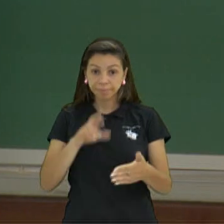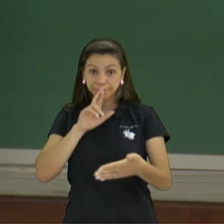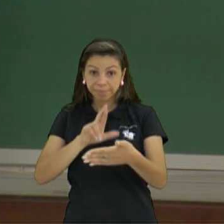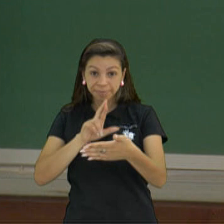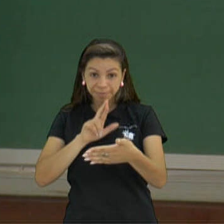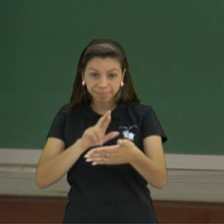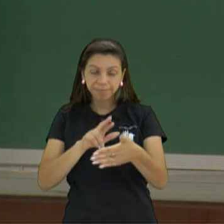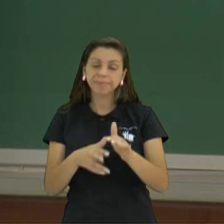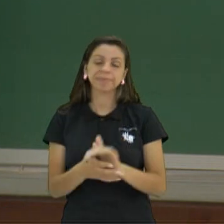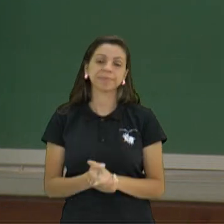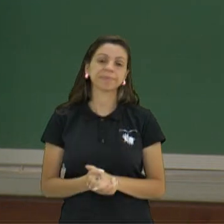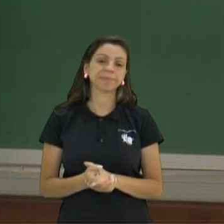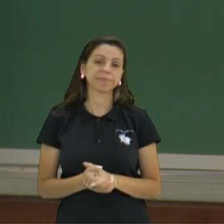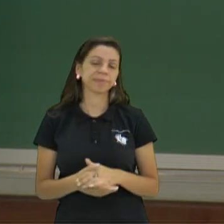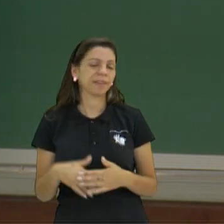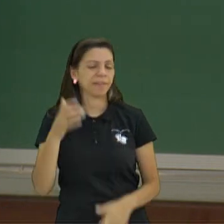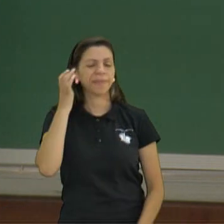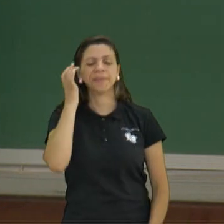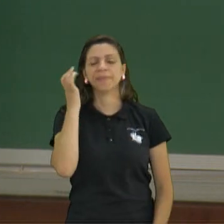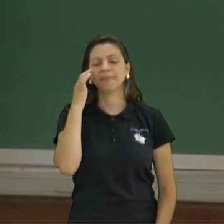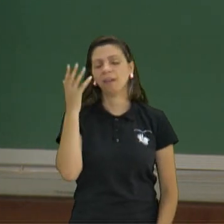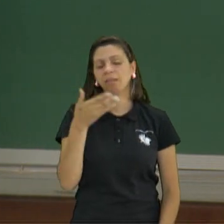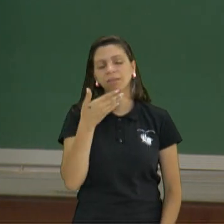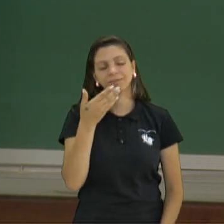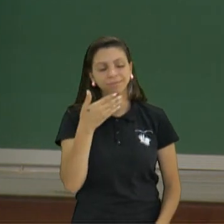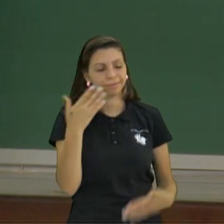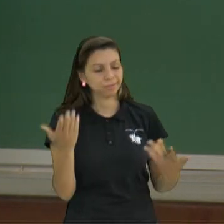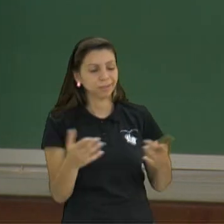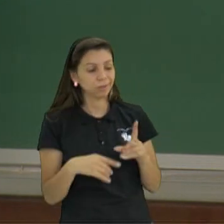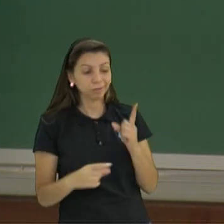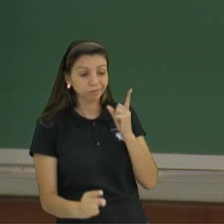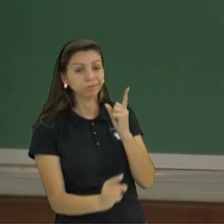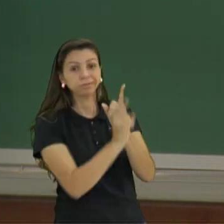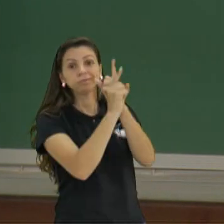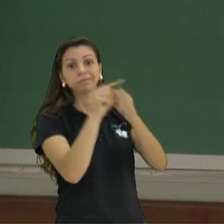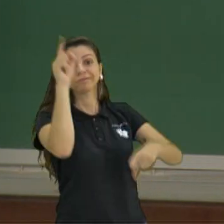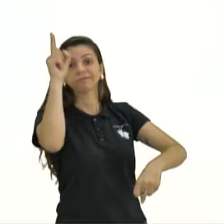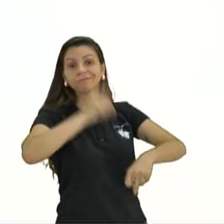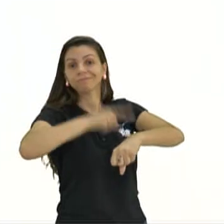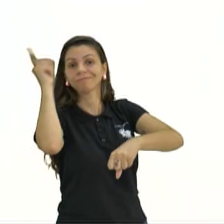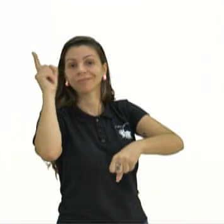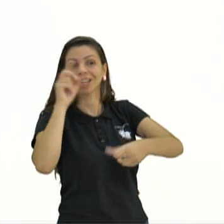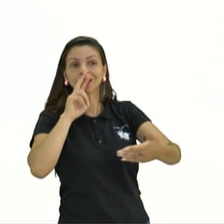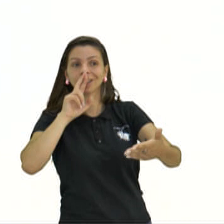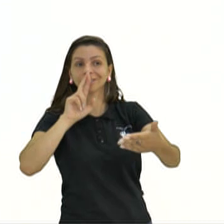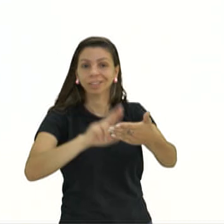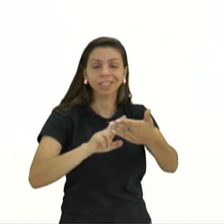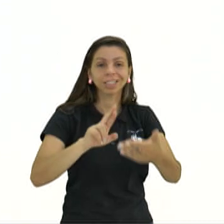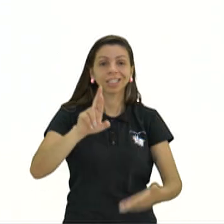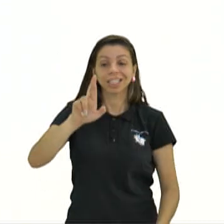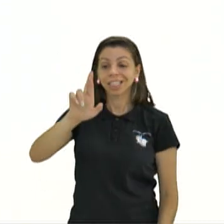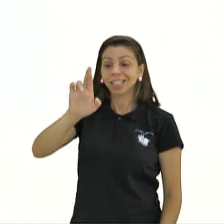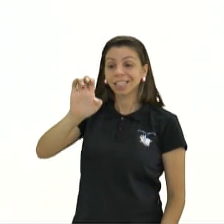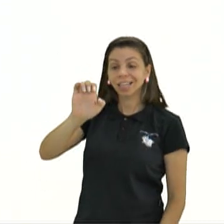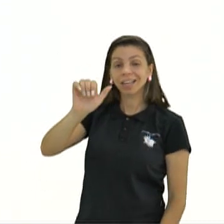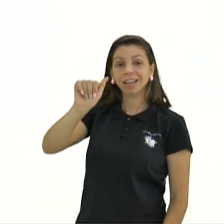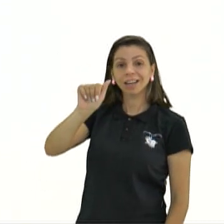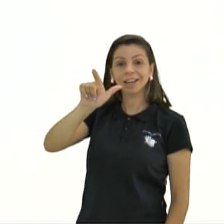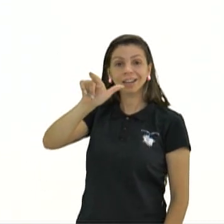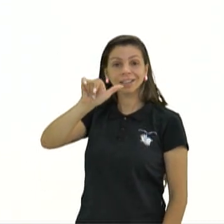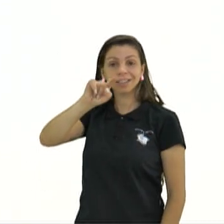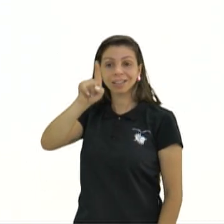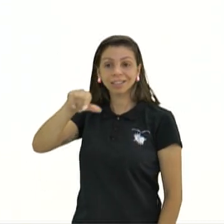Respondido? Certo, estava fácil, professora. Eu já descobri na hora que era realizaram. O único verbo